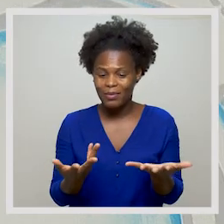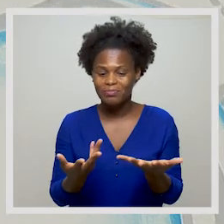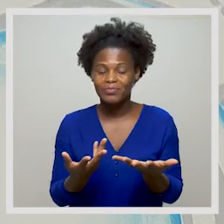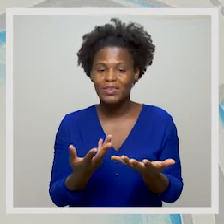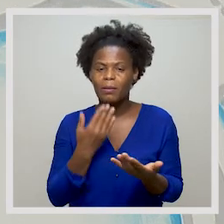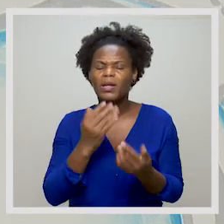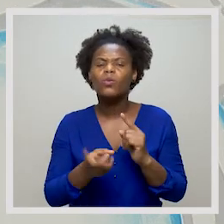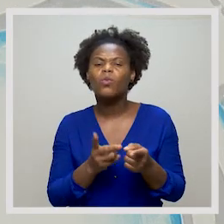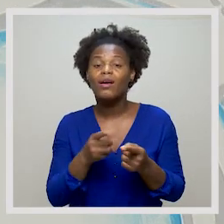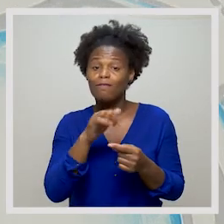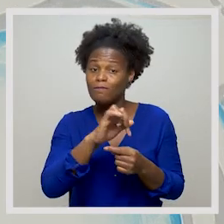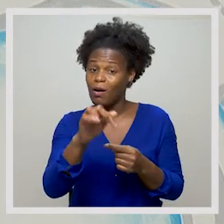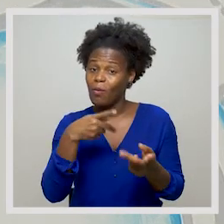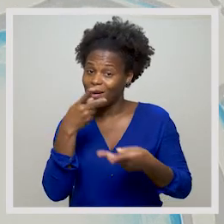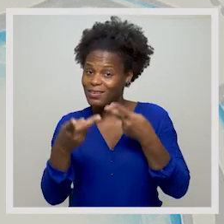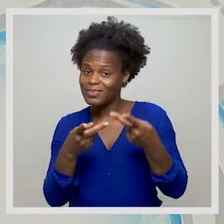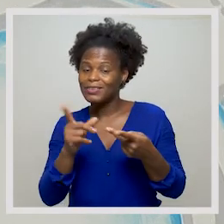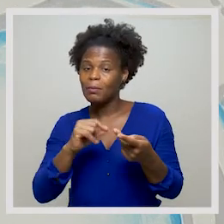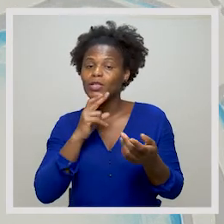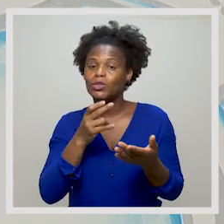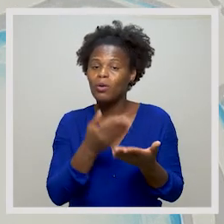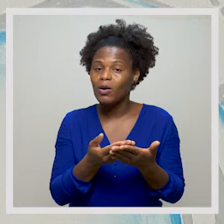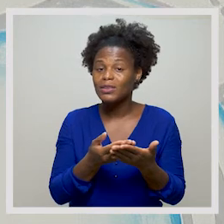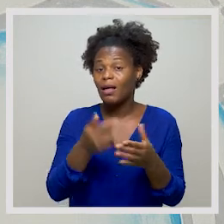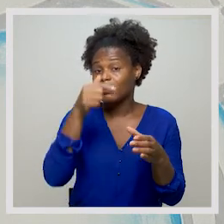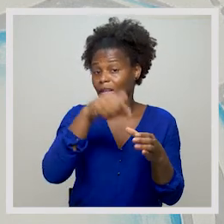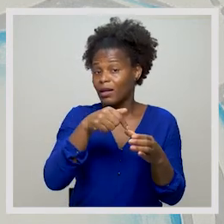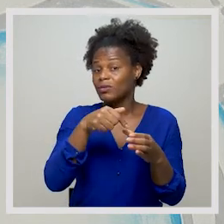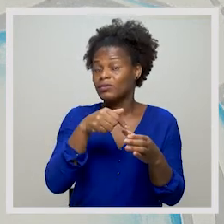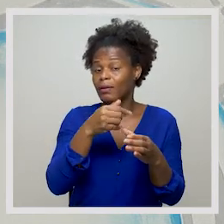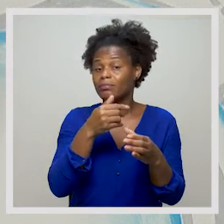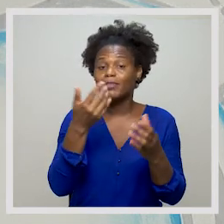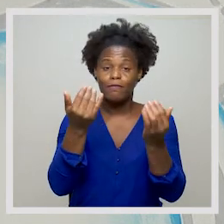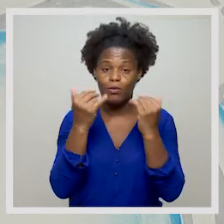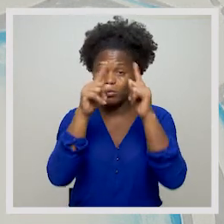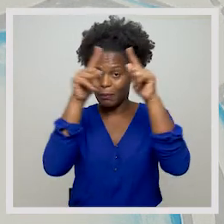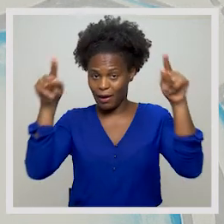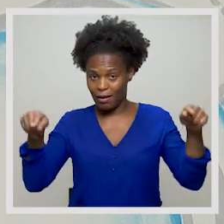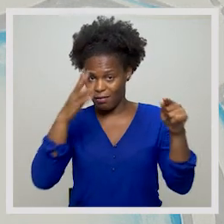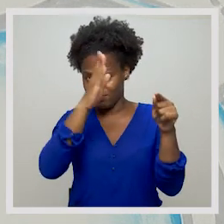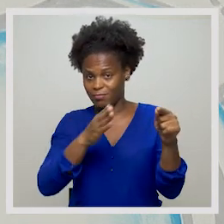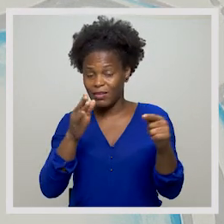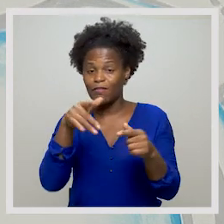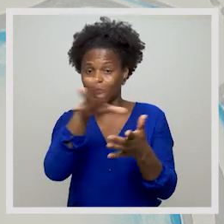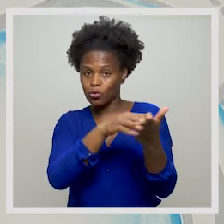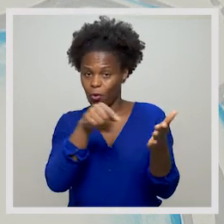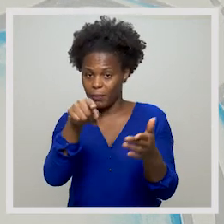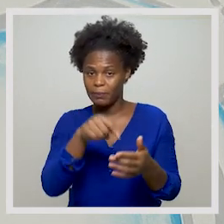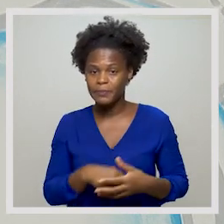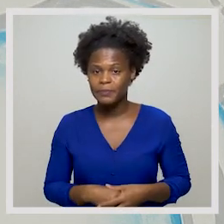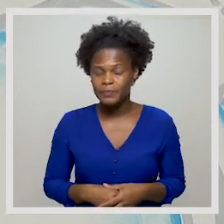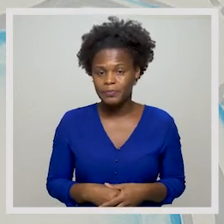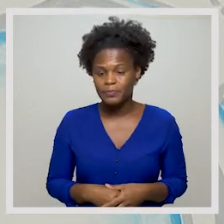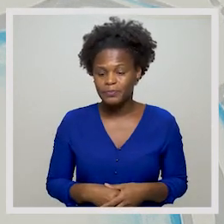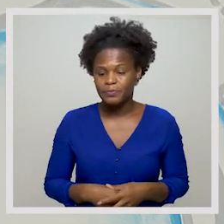pergunta, ok? O que é pedido, vão analisar e responder de acordo com a tabela. Vamos lá passar a